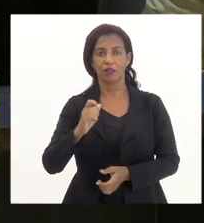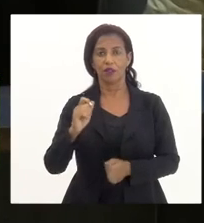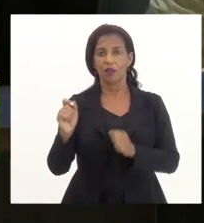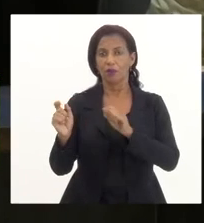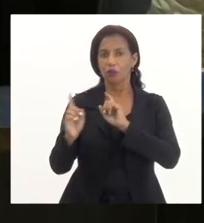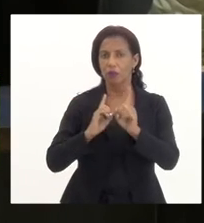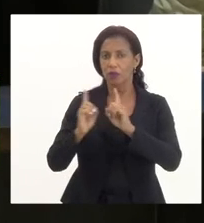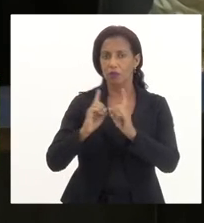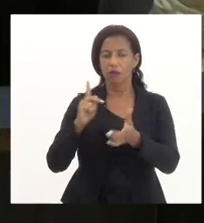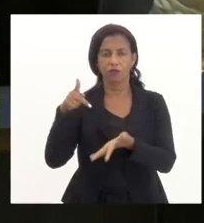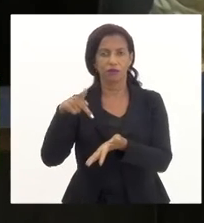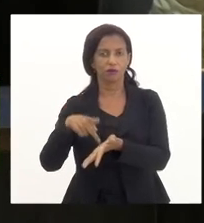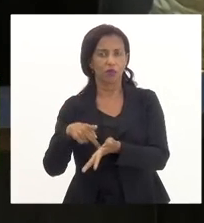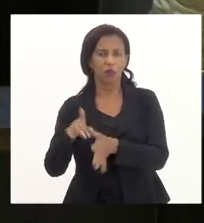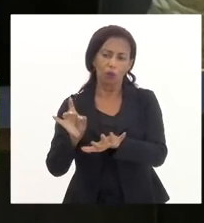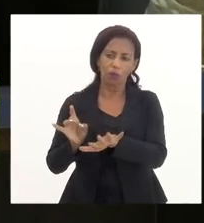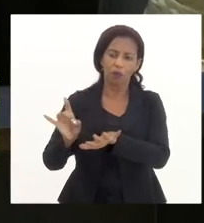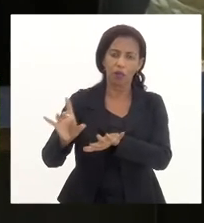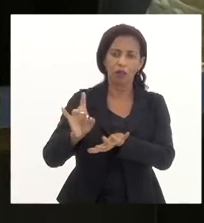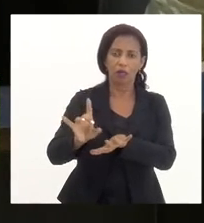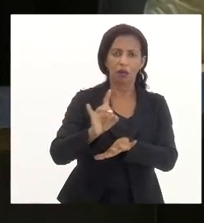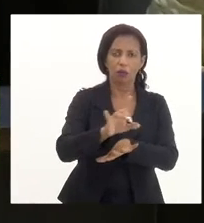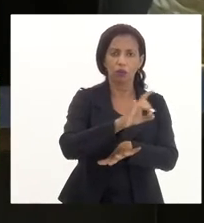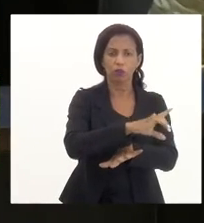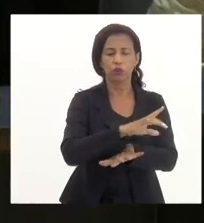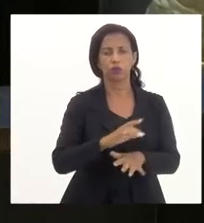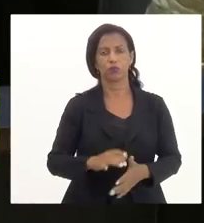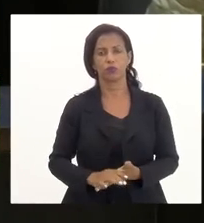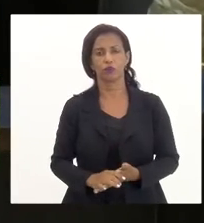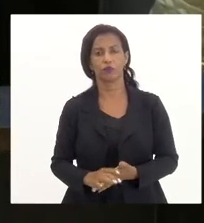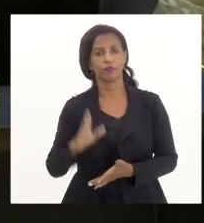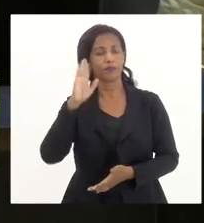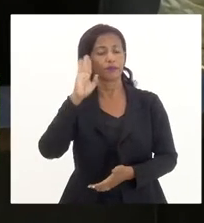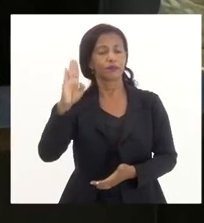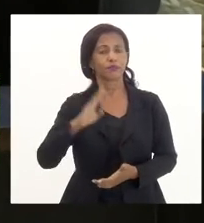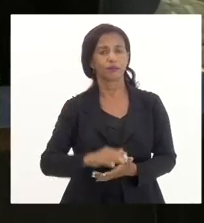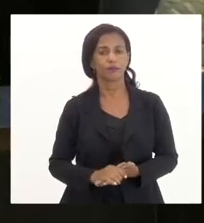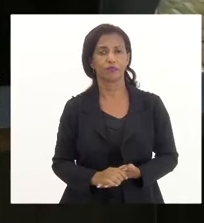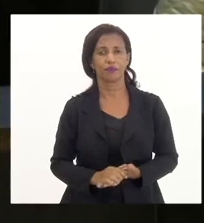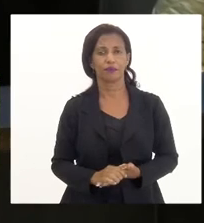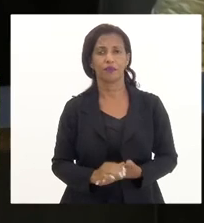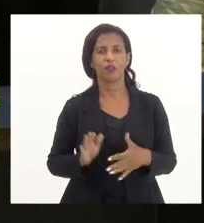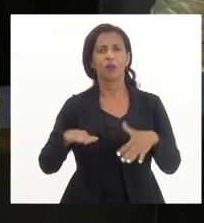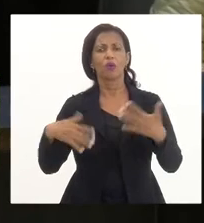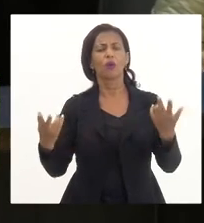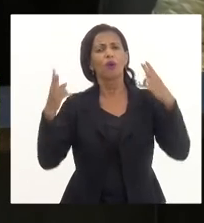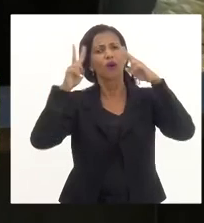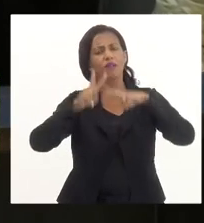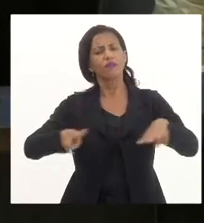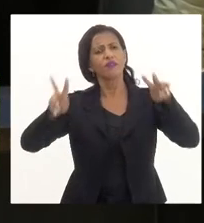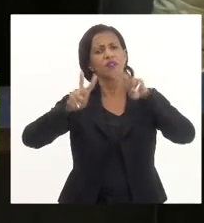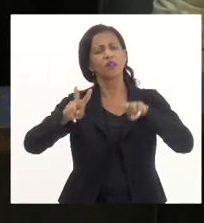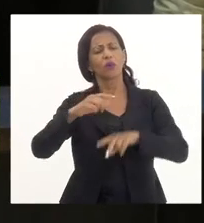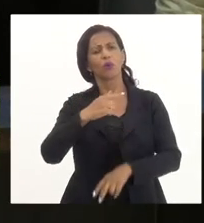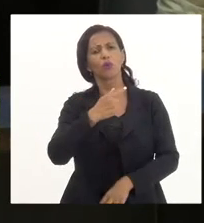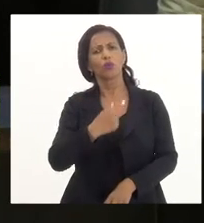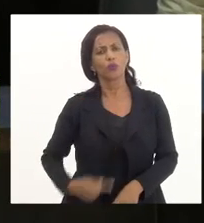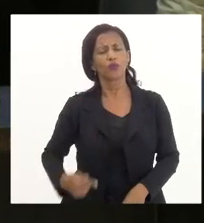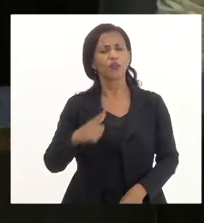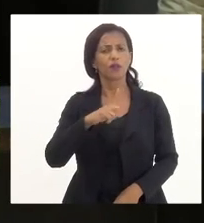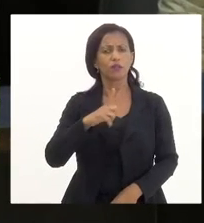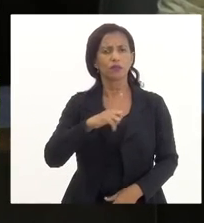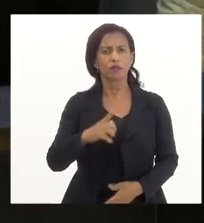debate real sobre cada um dos pontos do regime e principalmente qual era a visão que o governo do estado